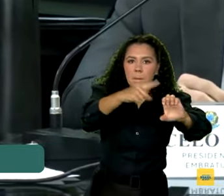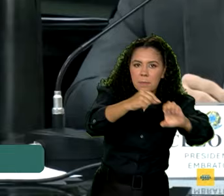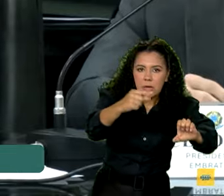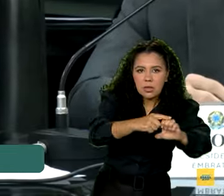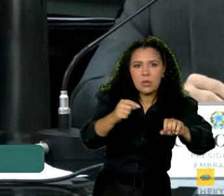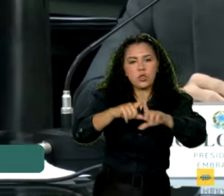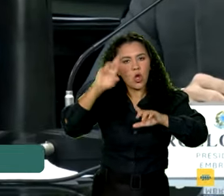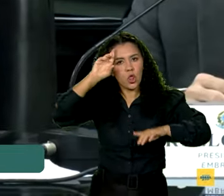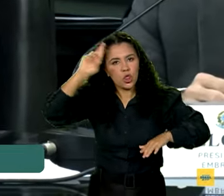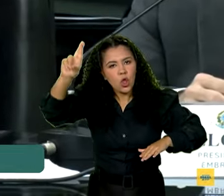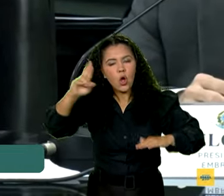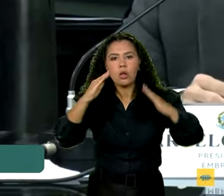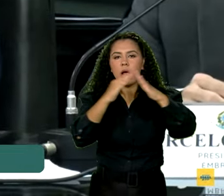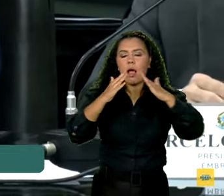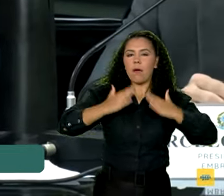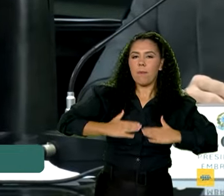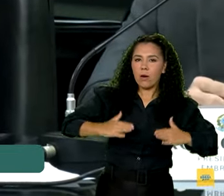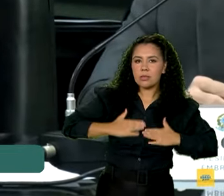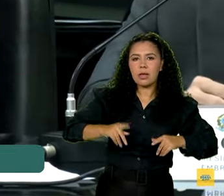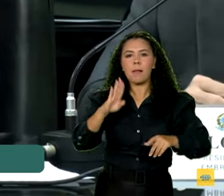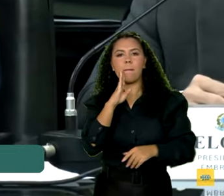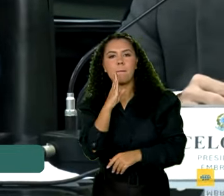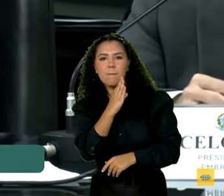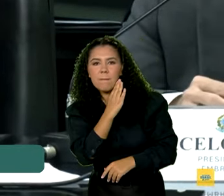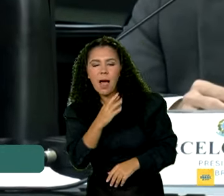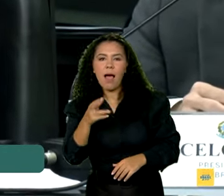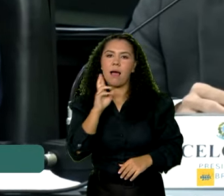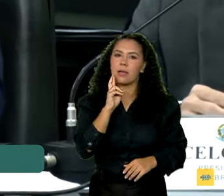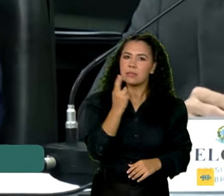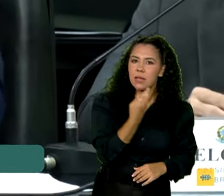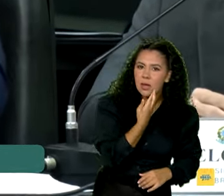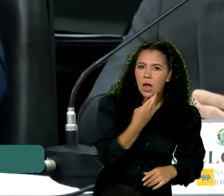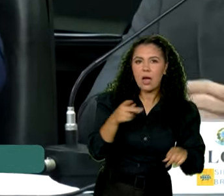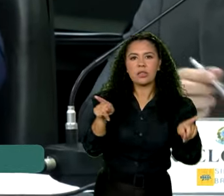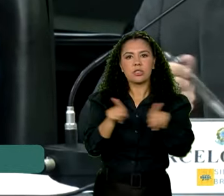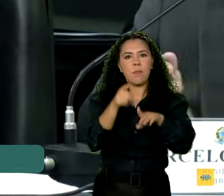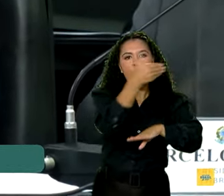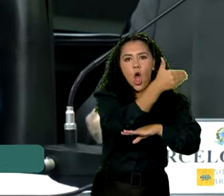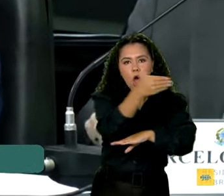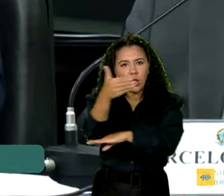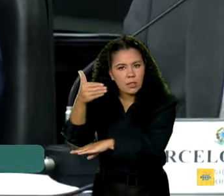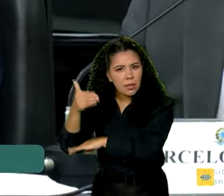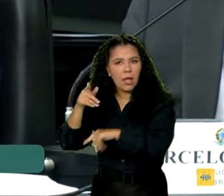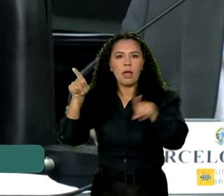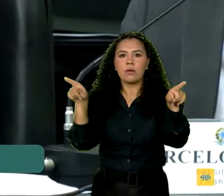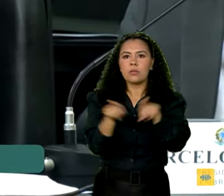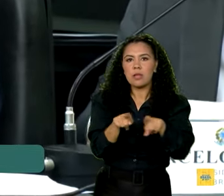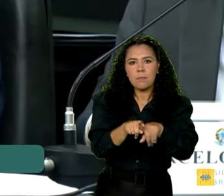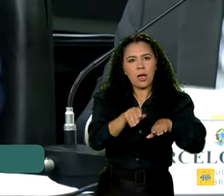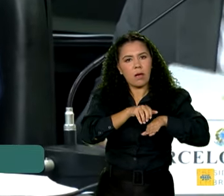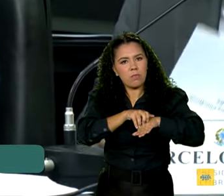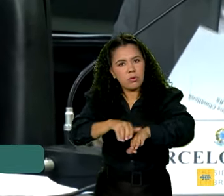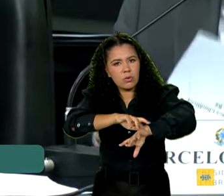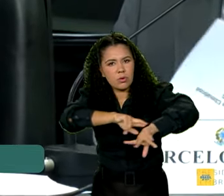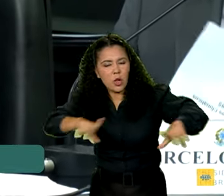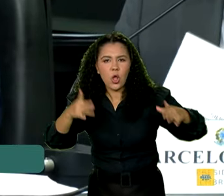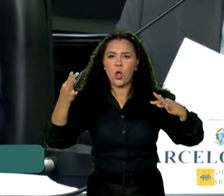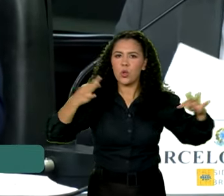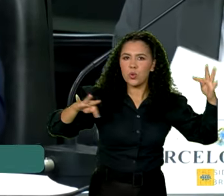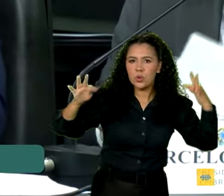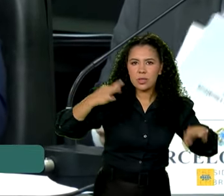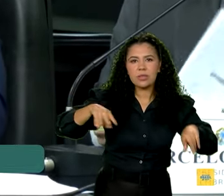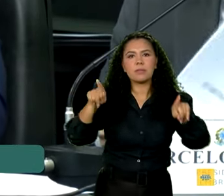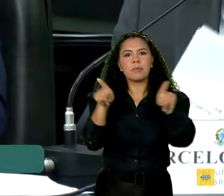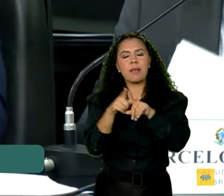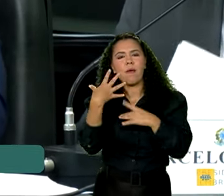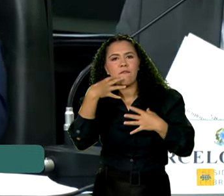de pousadas, de bares, de restaurantes, de hotéis, transportadores, operadores de turismo, agentes de